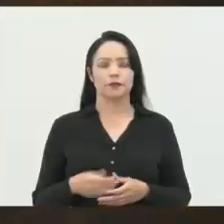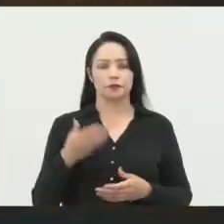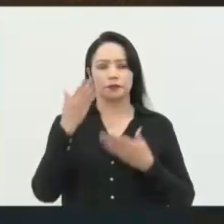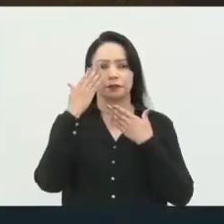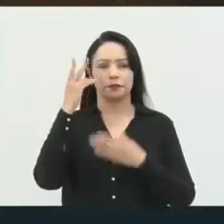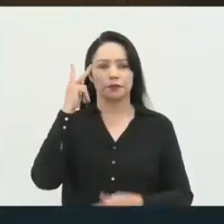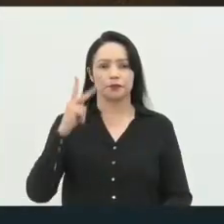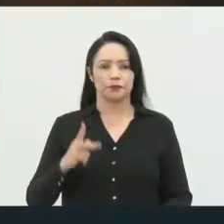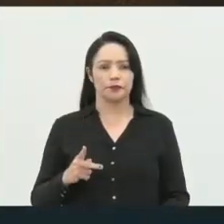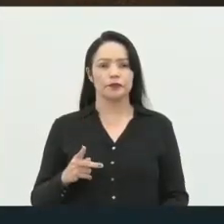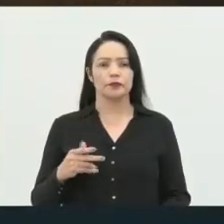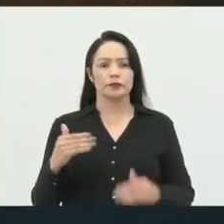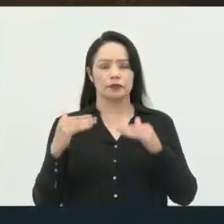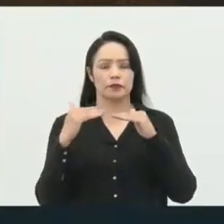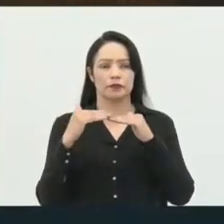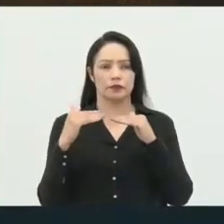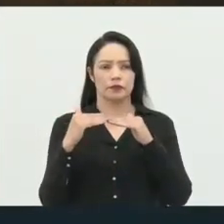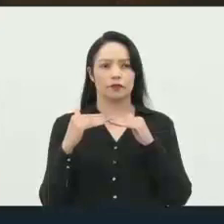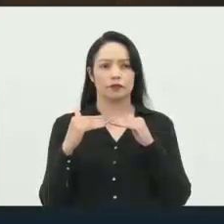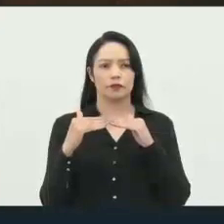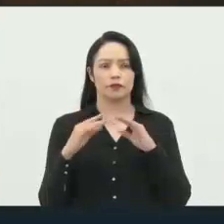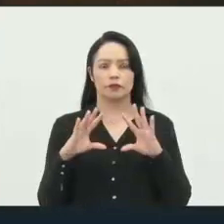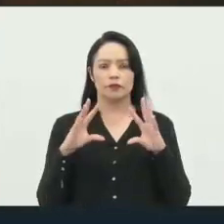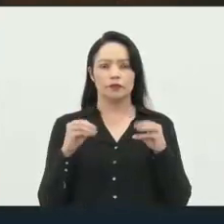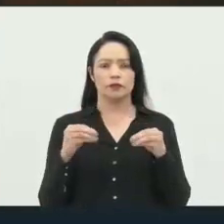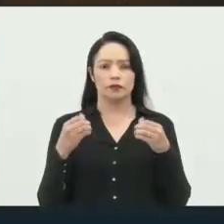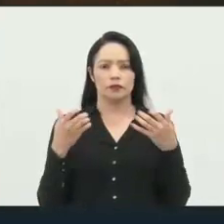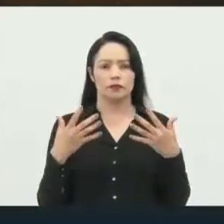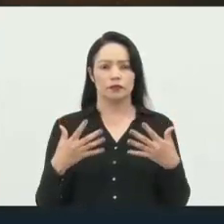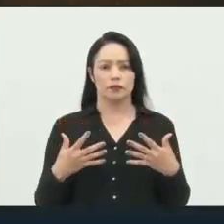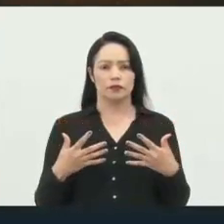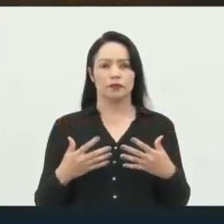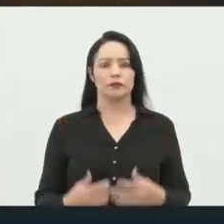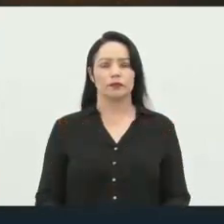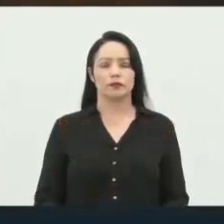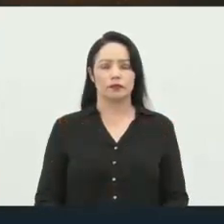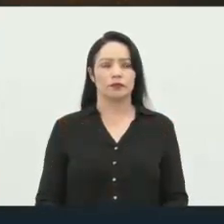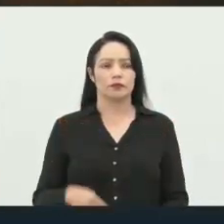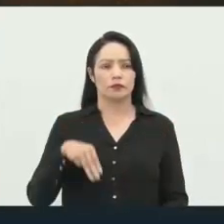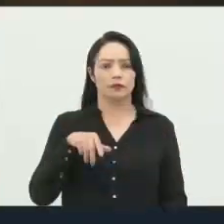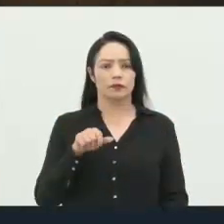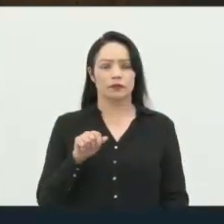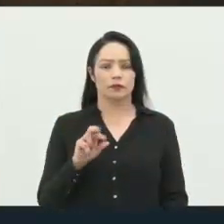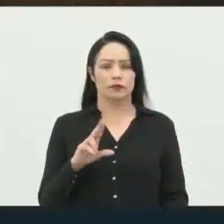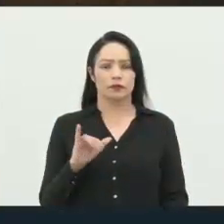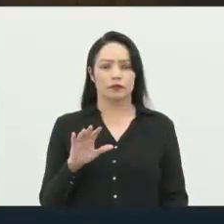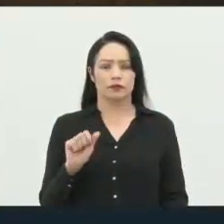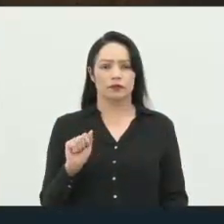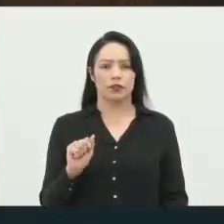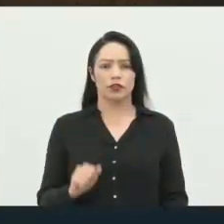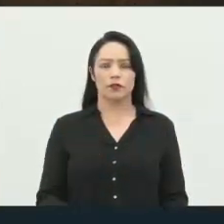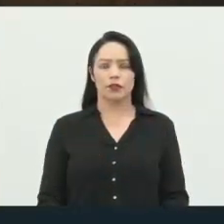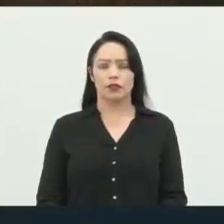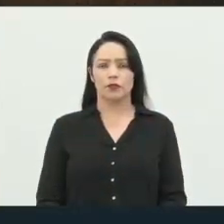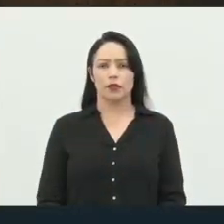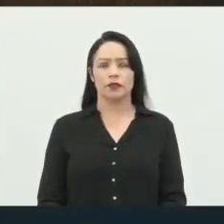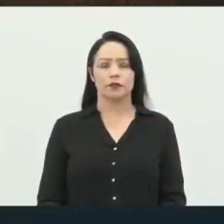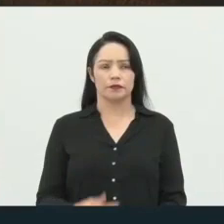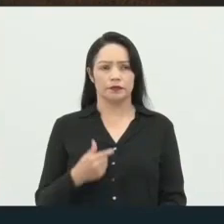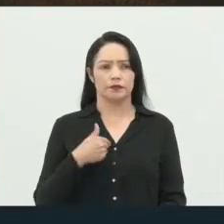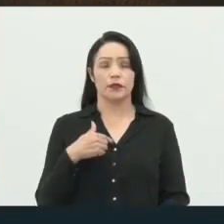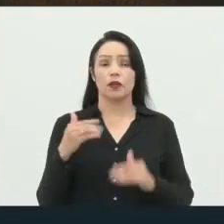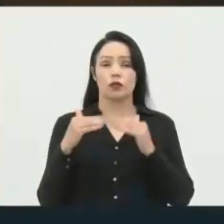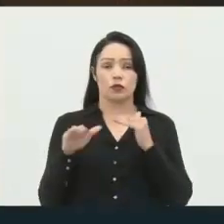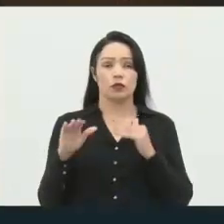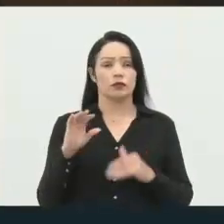concordo com com tudo que a vereadora Márcia colocou aqui né É só discordo do vereador da questão da